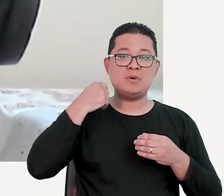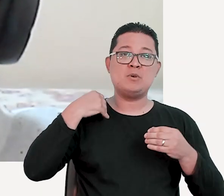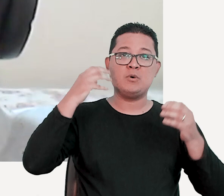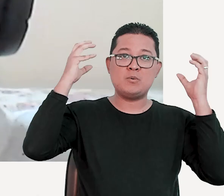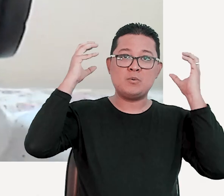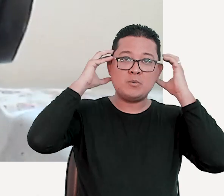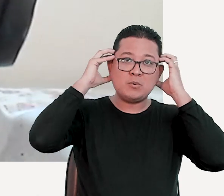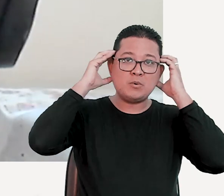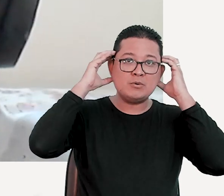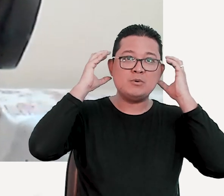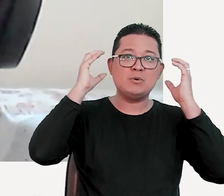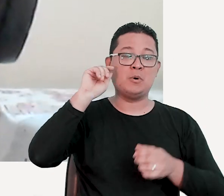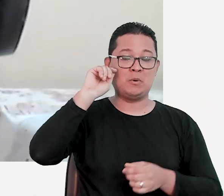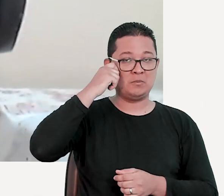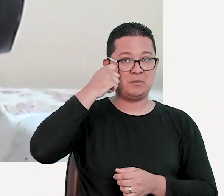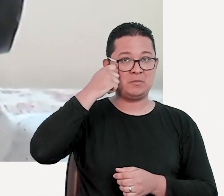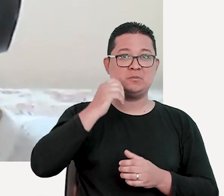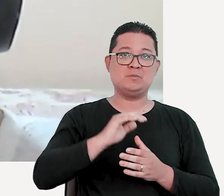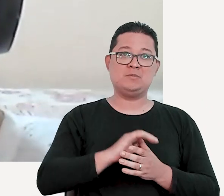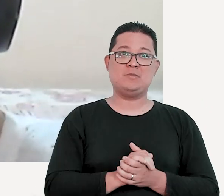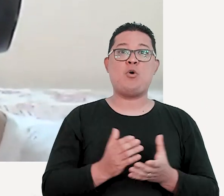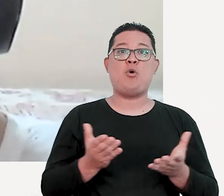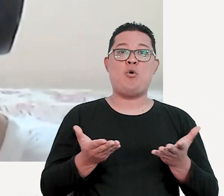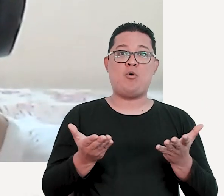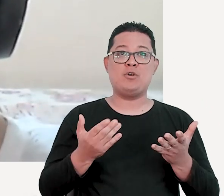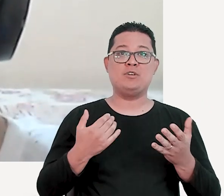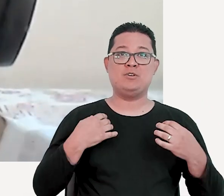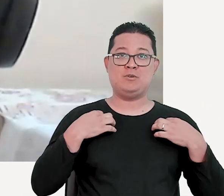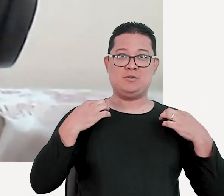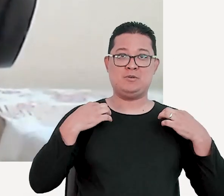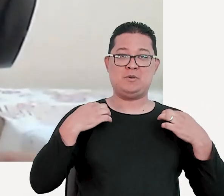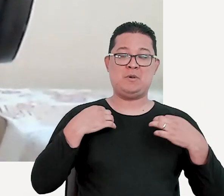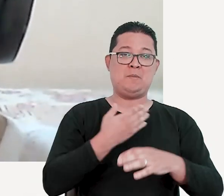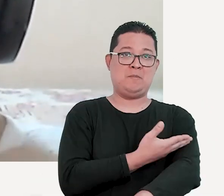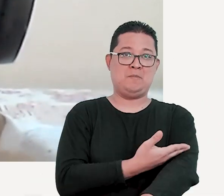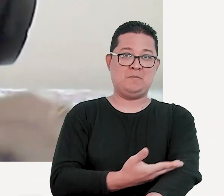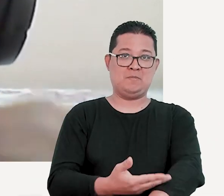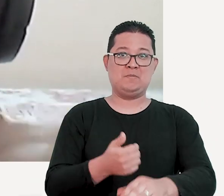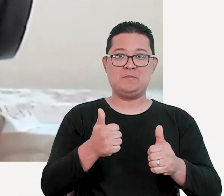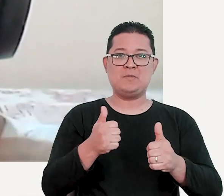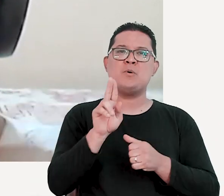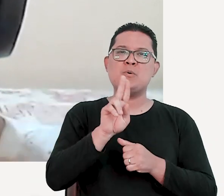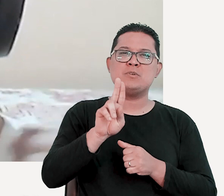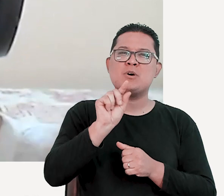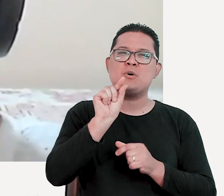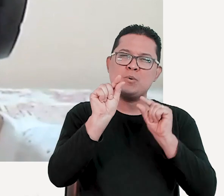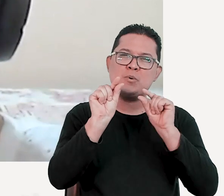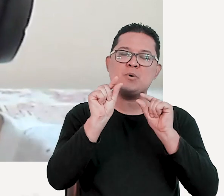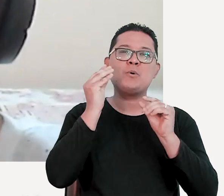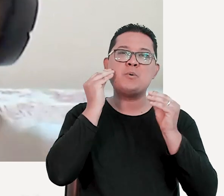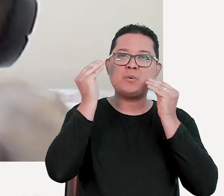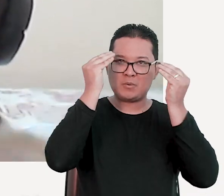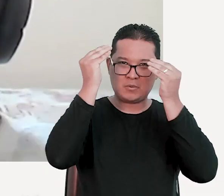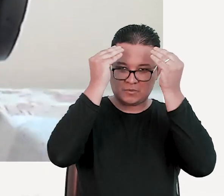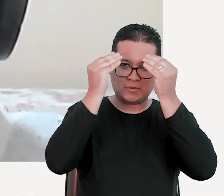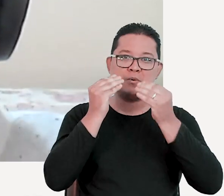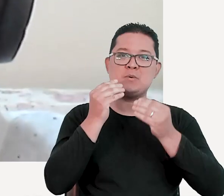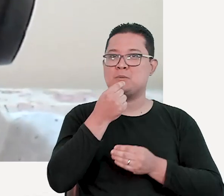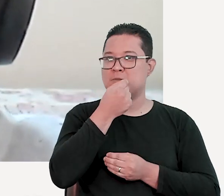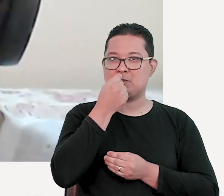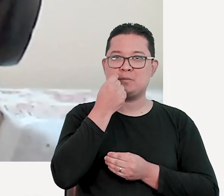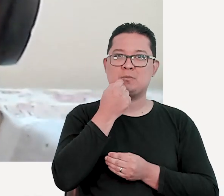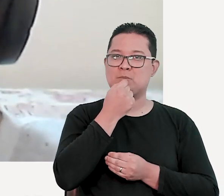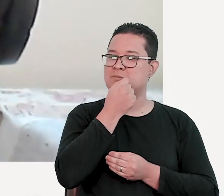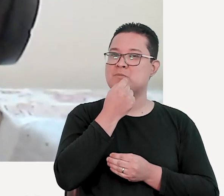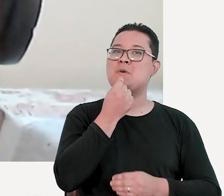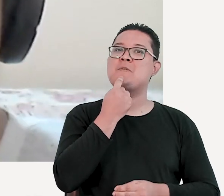preto. Hoje, especificamente, estou com uma blusa branca, utilizando um pouquinho de maquiagem no rosto, um batonzinho